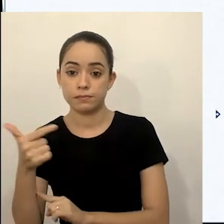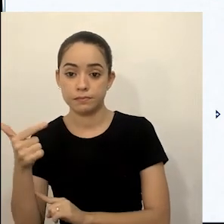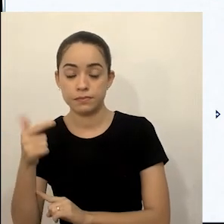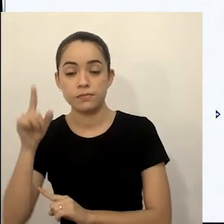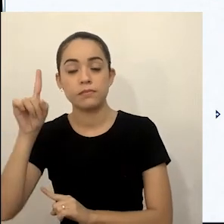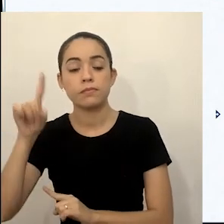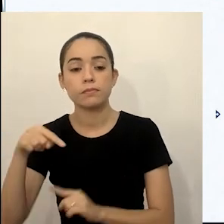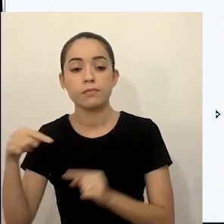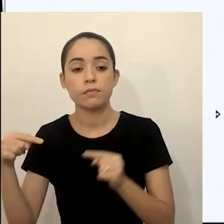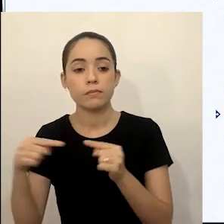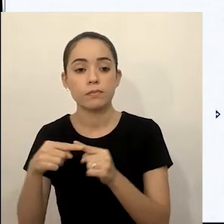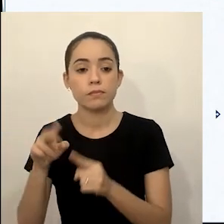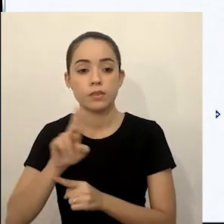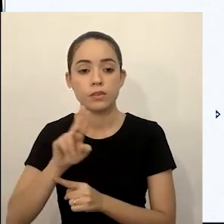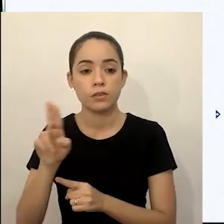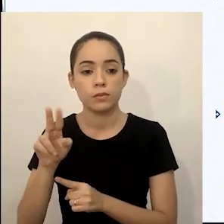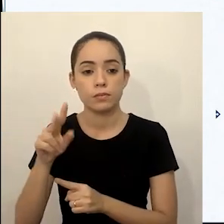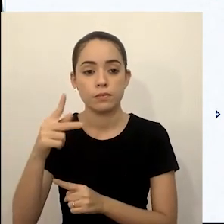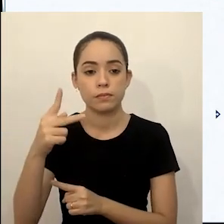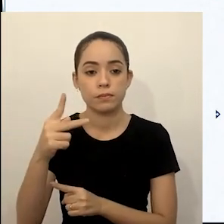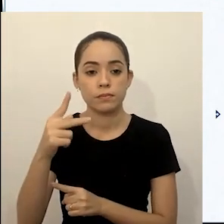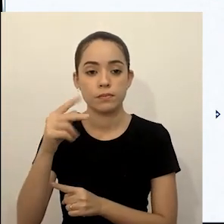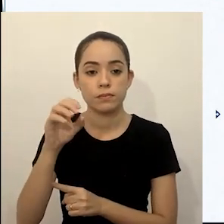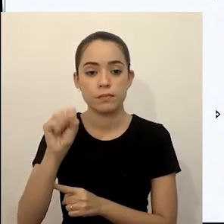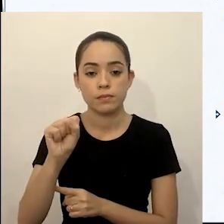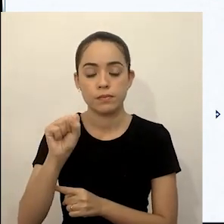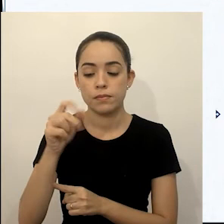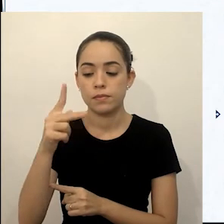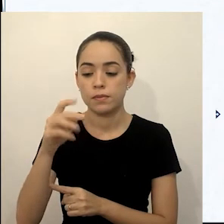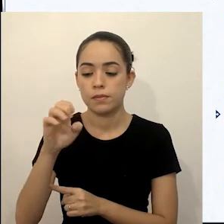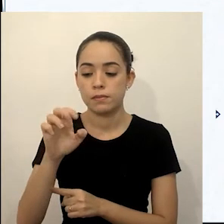A segunda fase é a